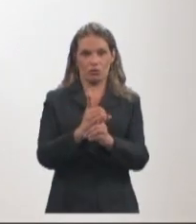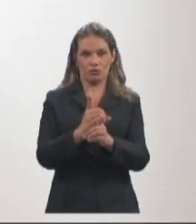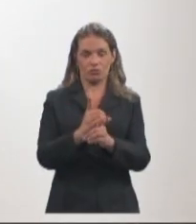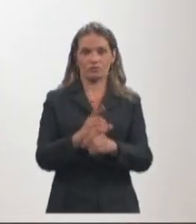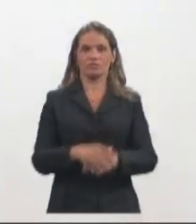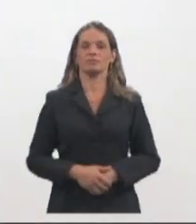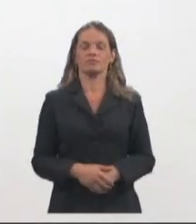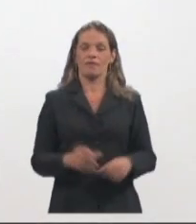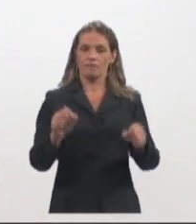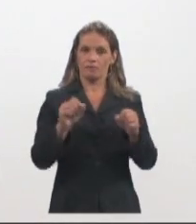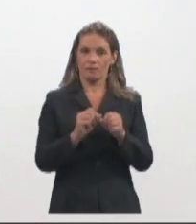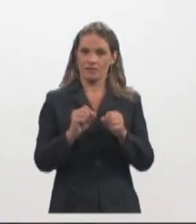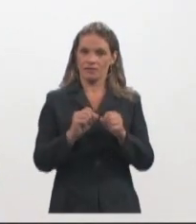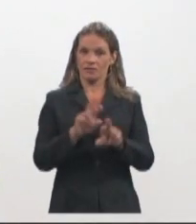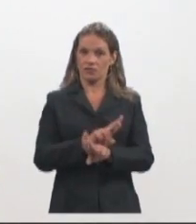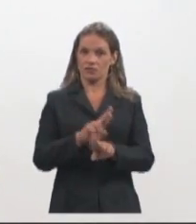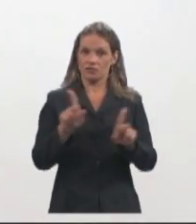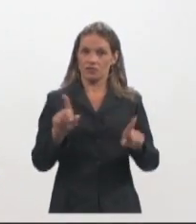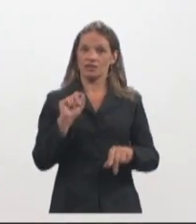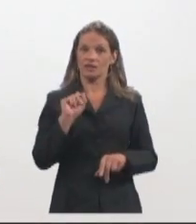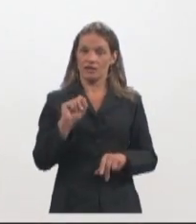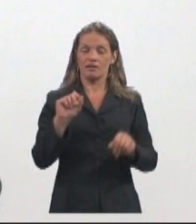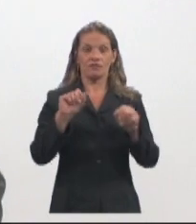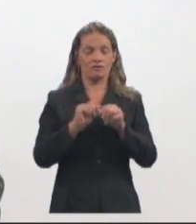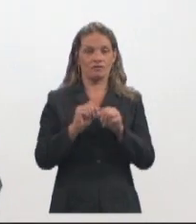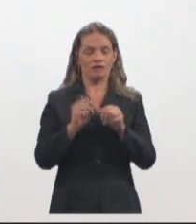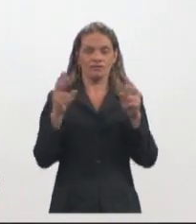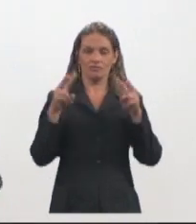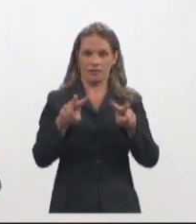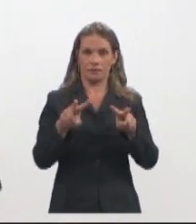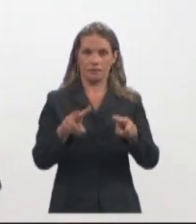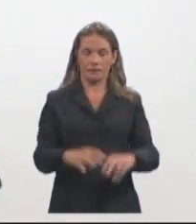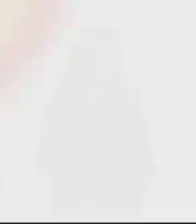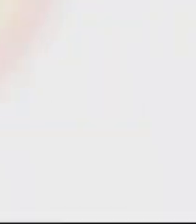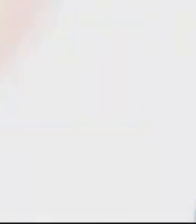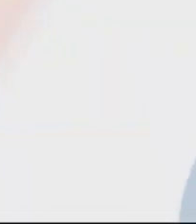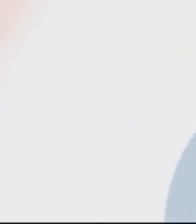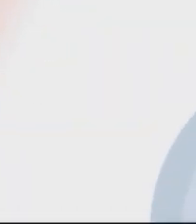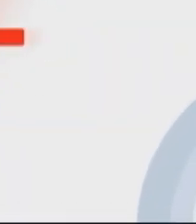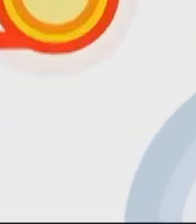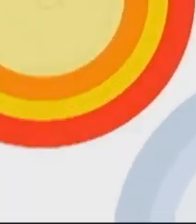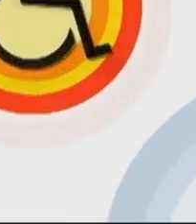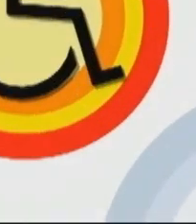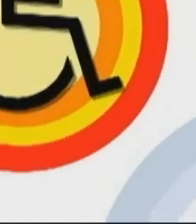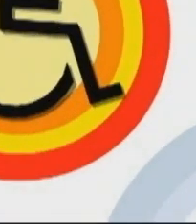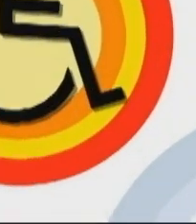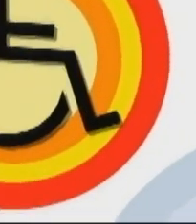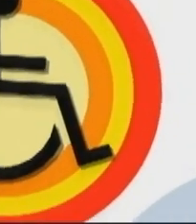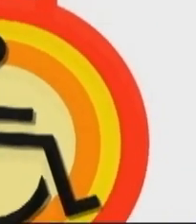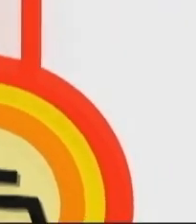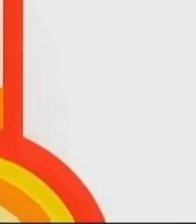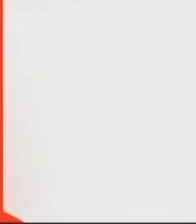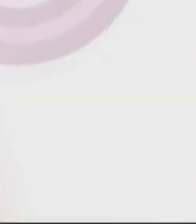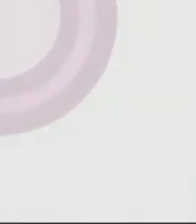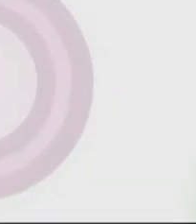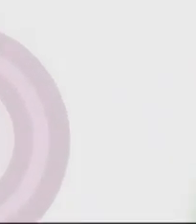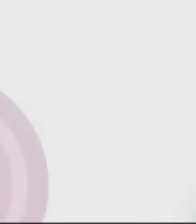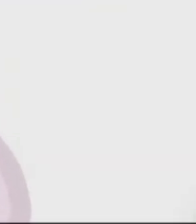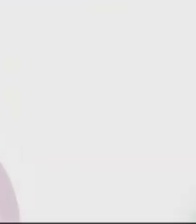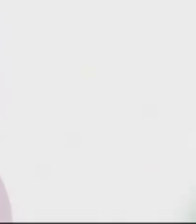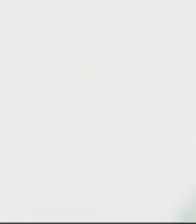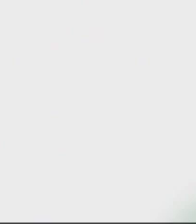próximo encontro Faça a diferença quem faz assiste você faz a diferença eu